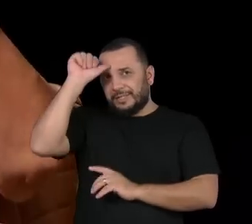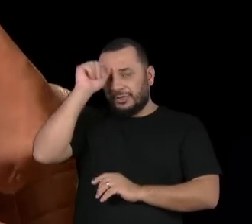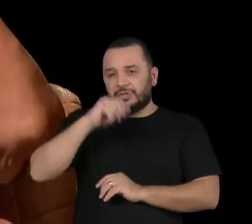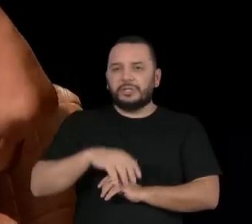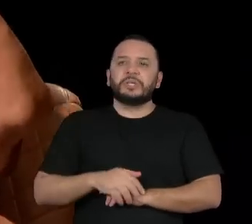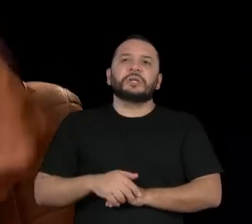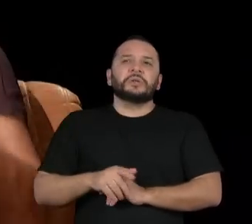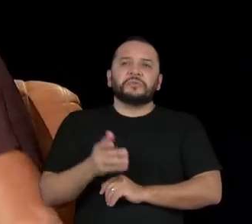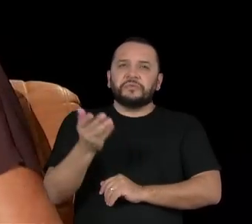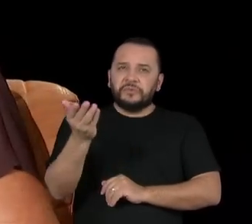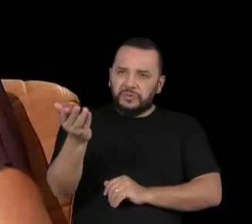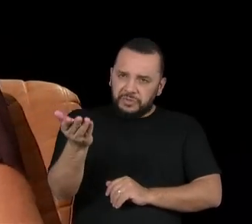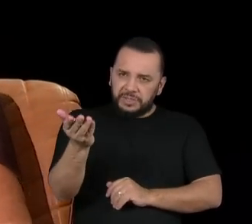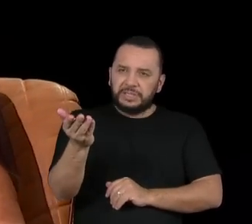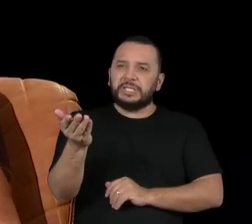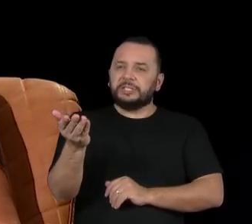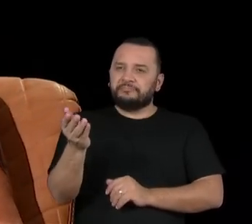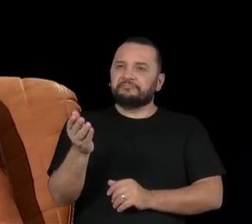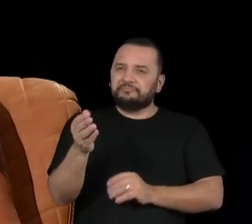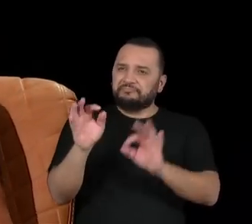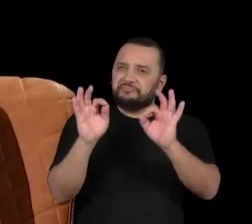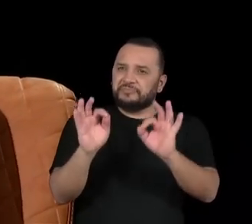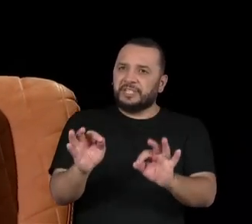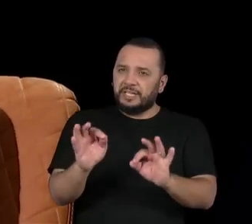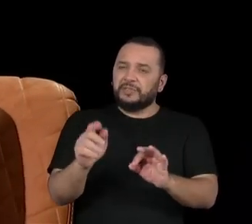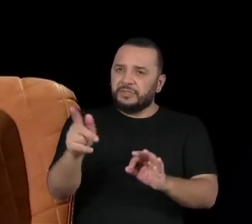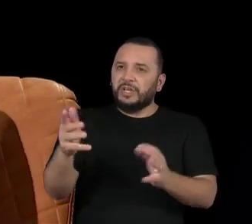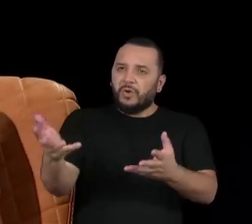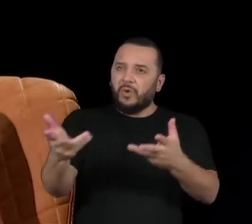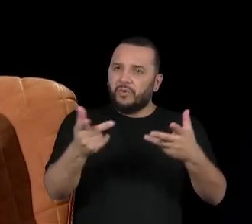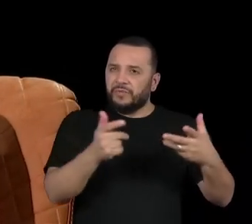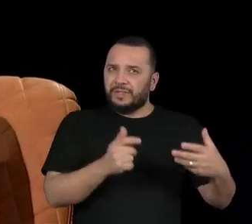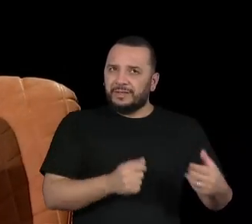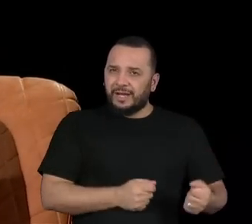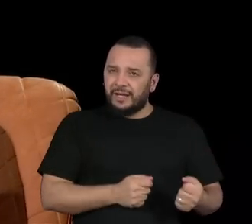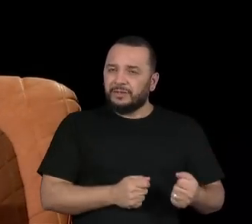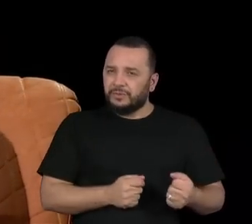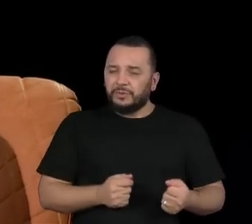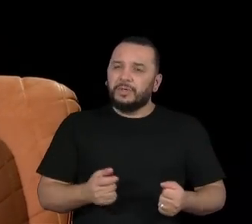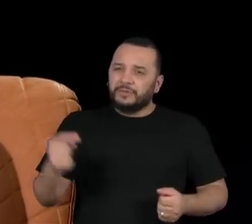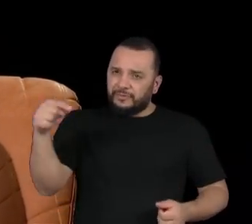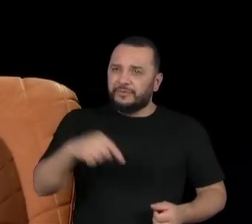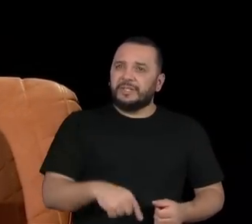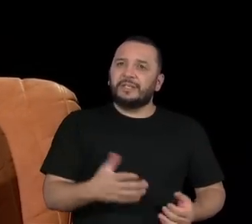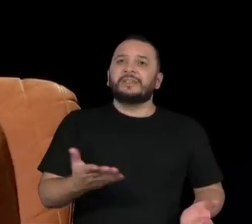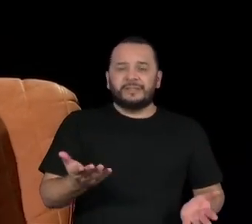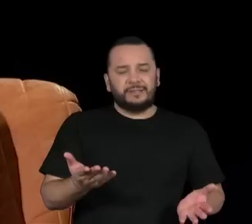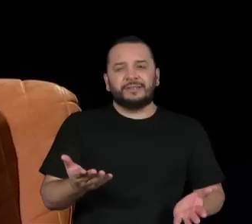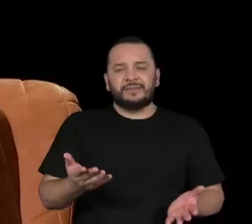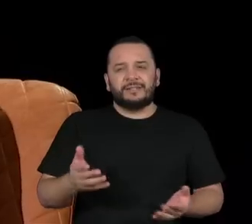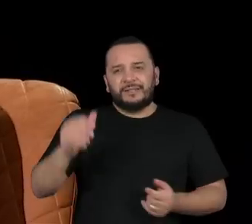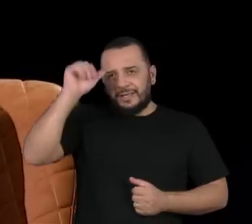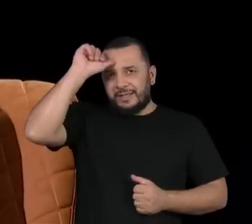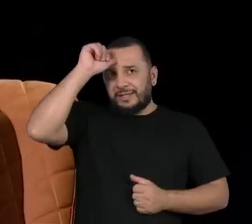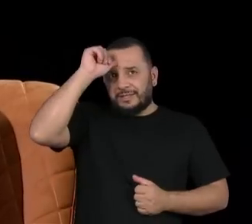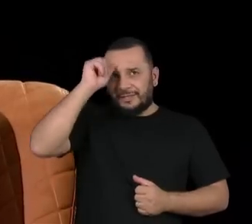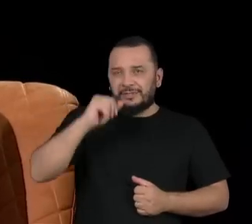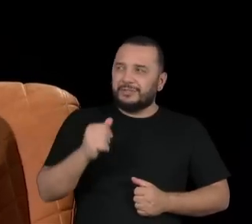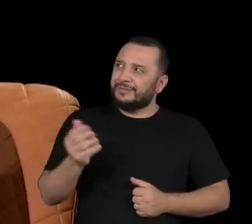está convidada para ir à Índia, tem que ser até dezembro de 1990. Nós estávamos